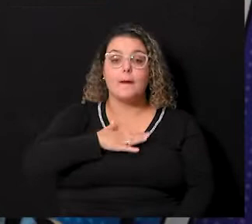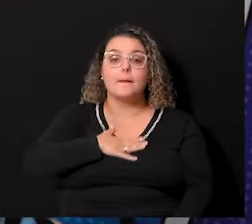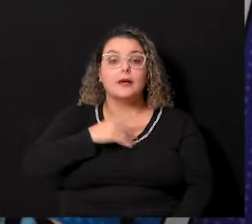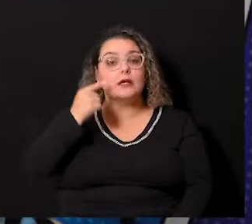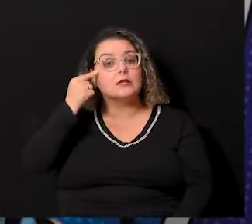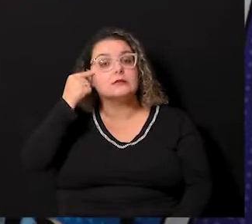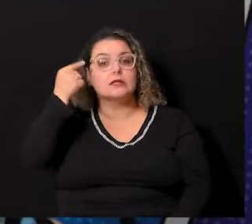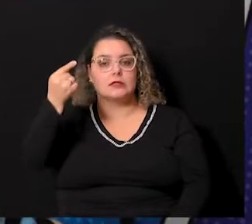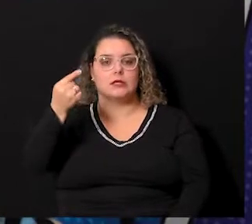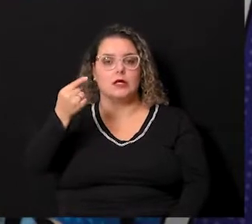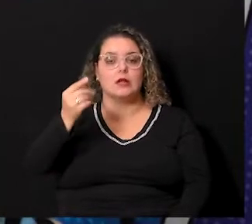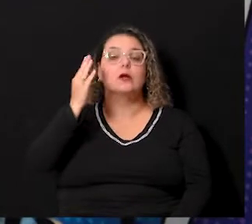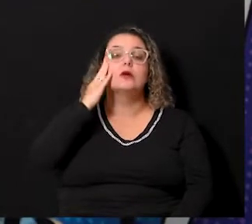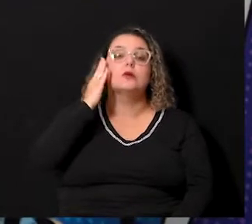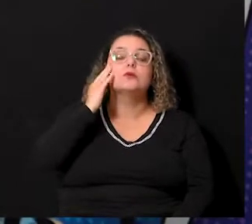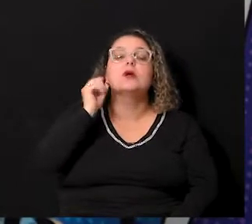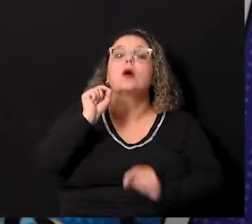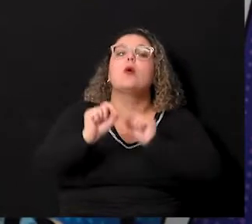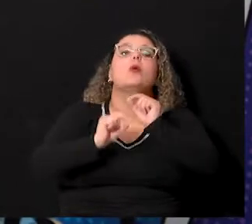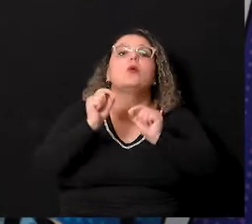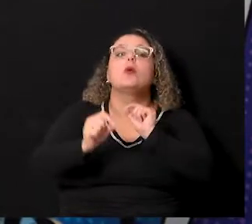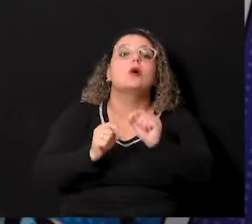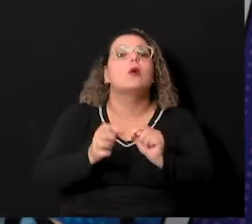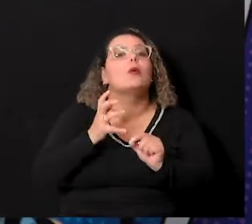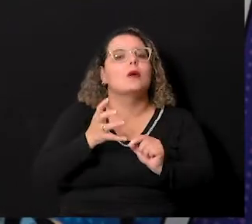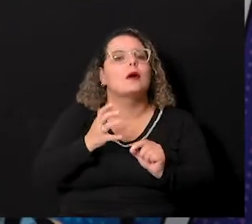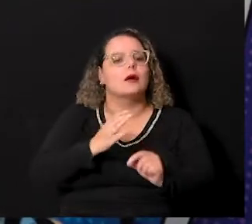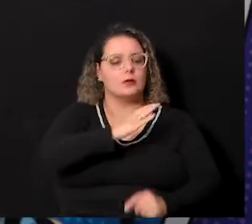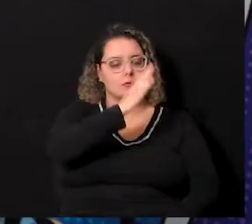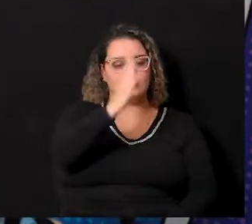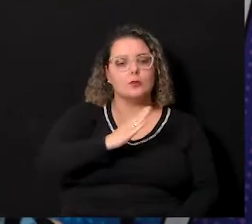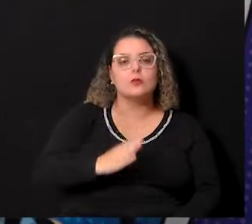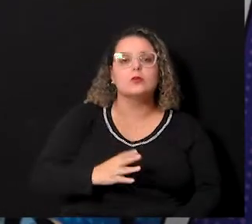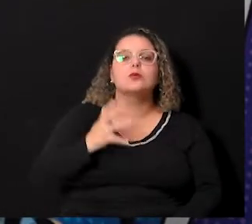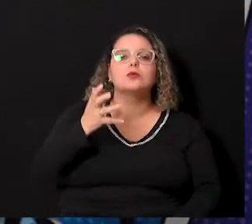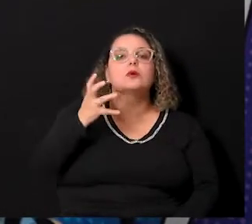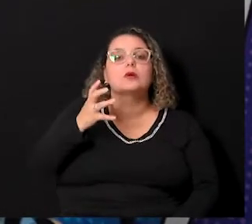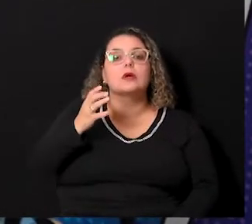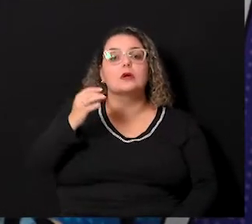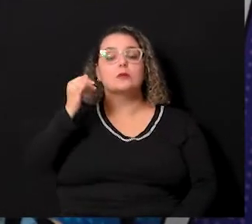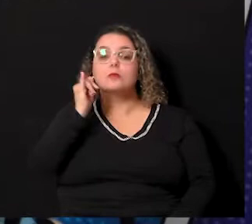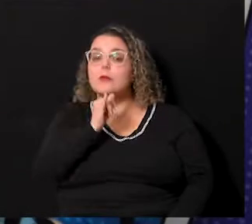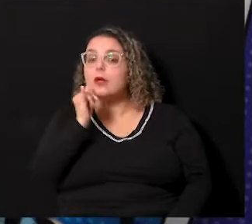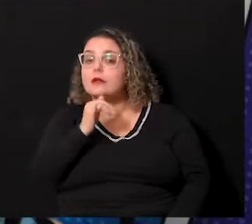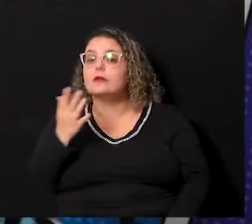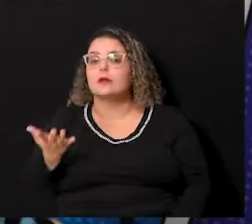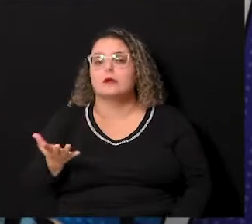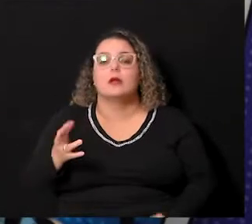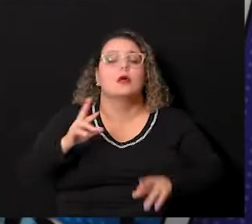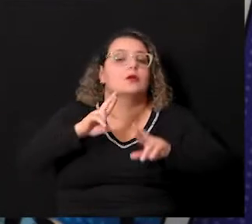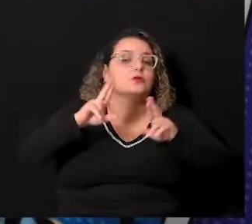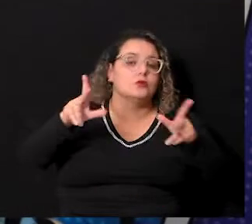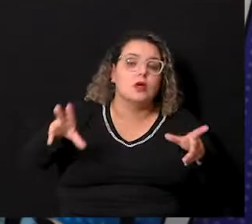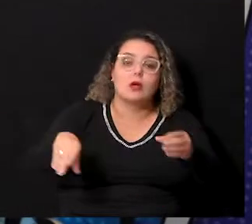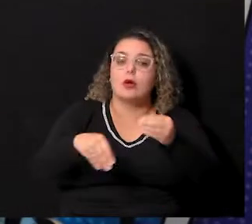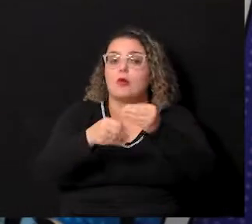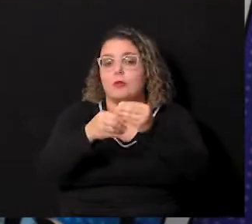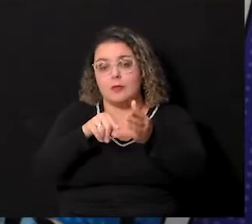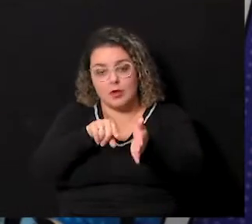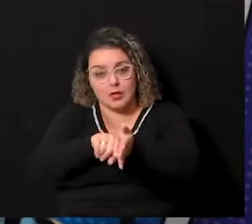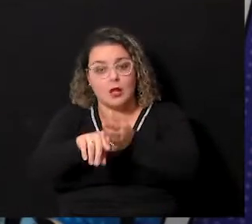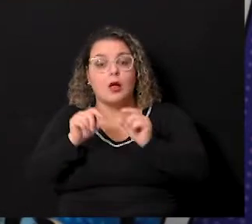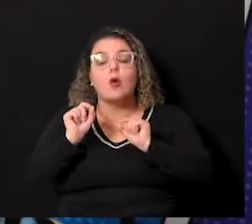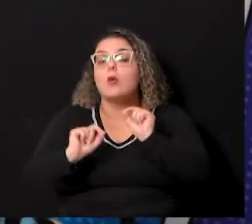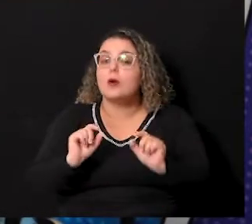porque é a minha ideia, eu sei exatamente aquilo que eu quero para o Brasil e para a Itália. A diferença, complementando agora a